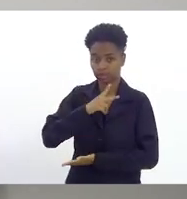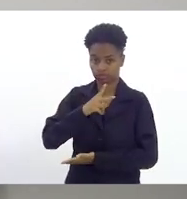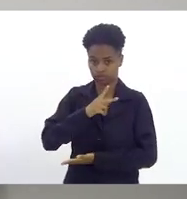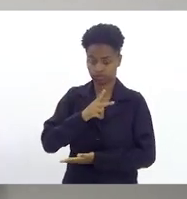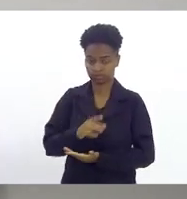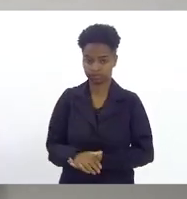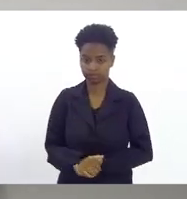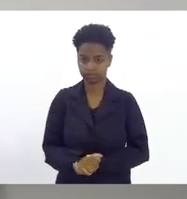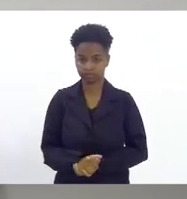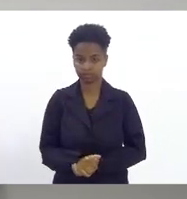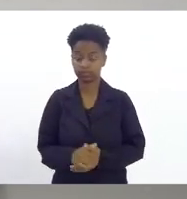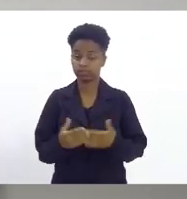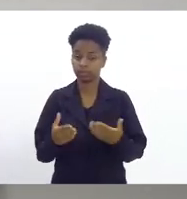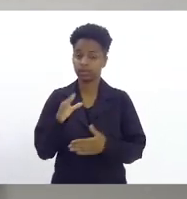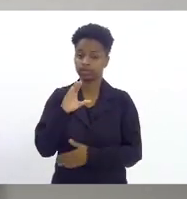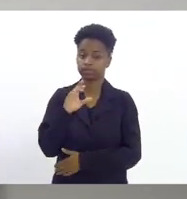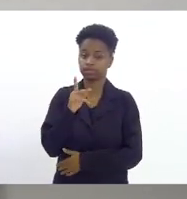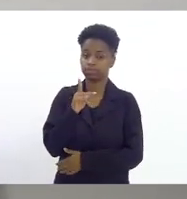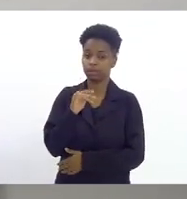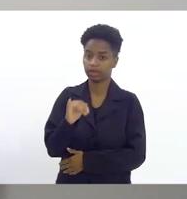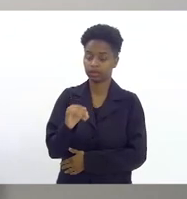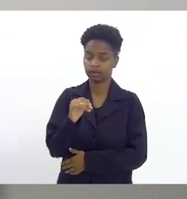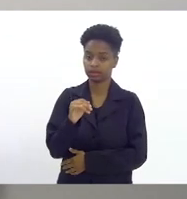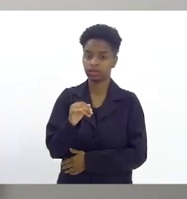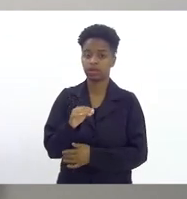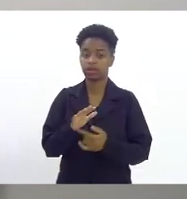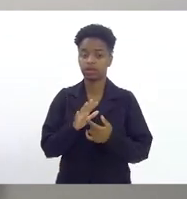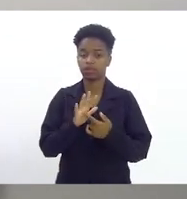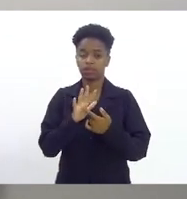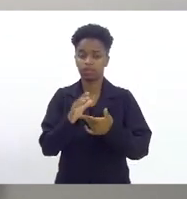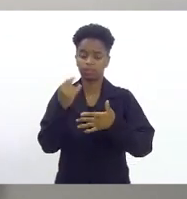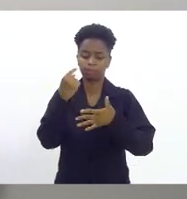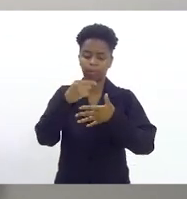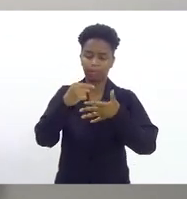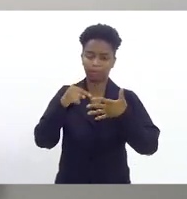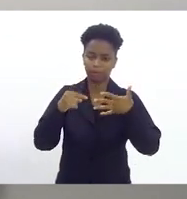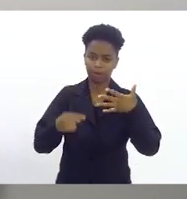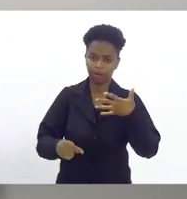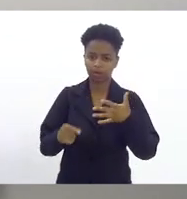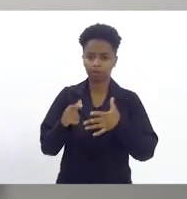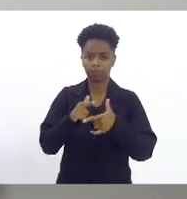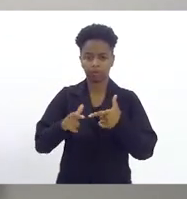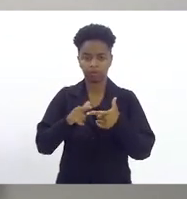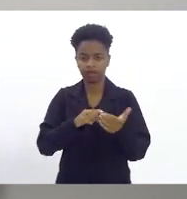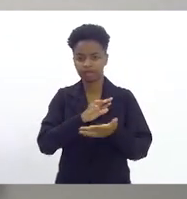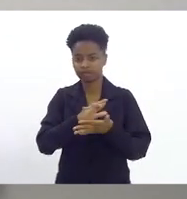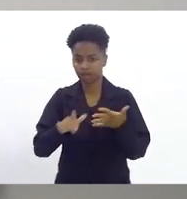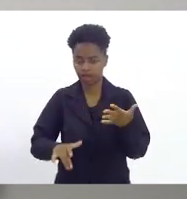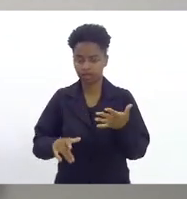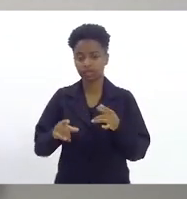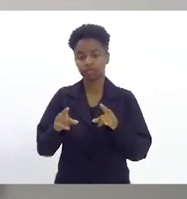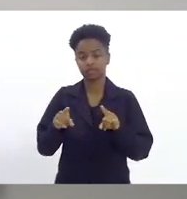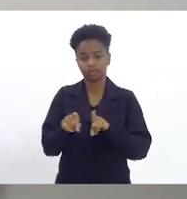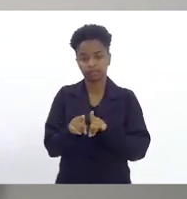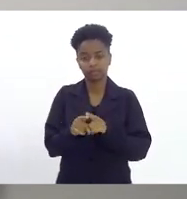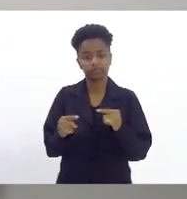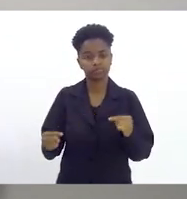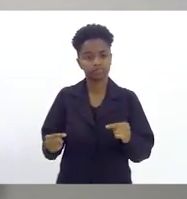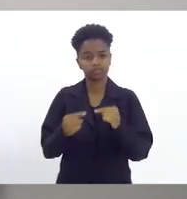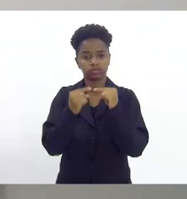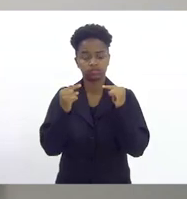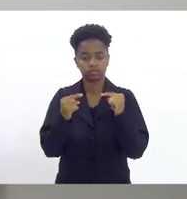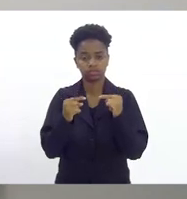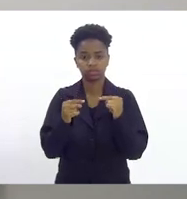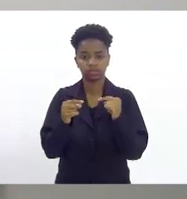e que essa CPI ela versava entre vários outros problemas problemas relativos a